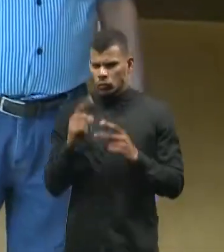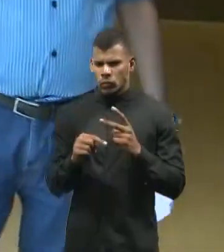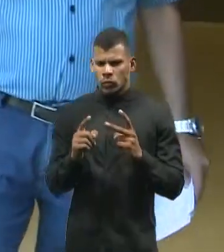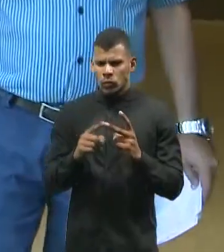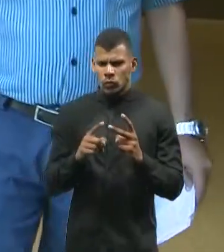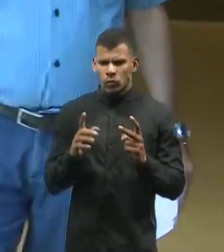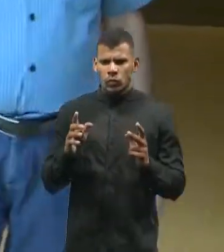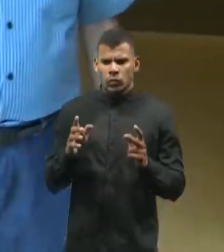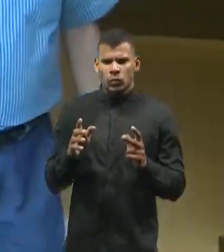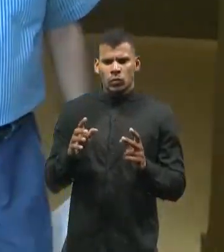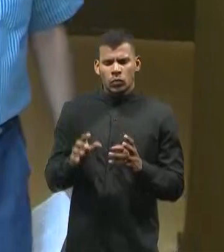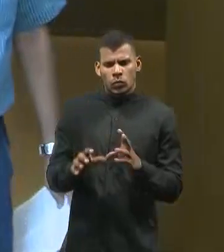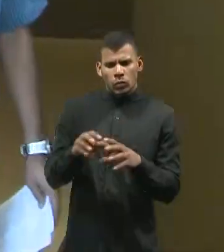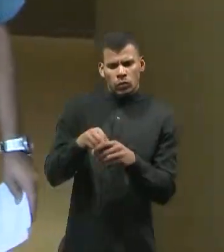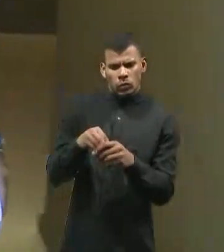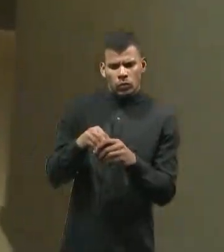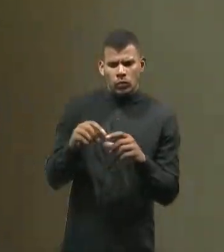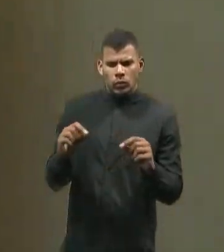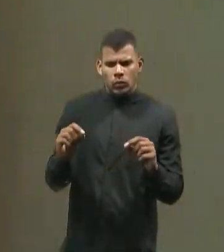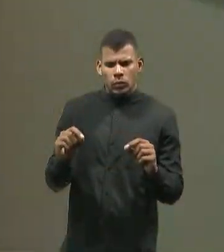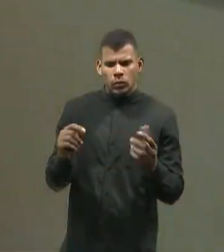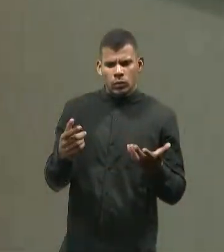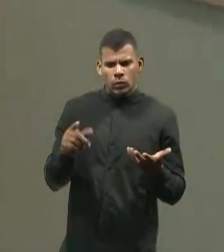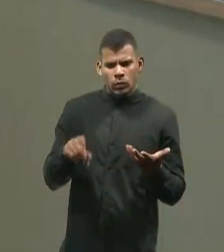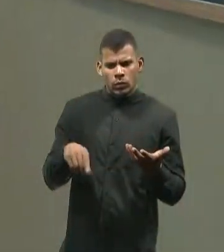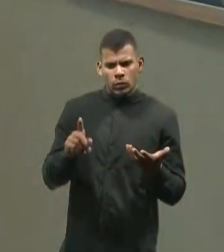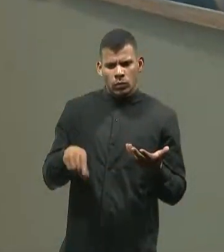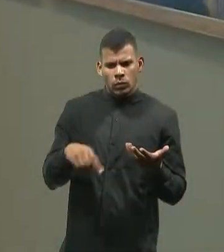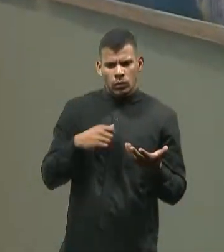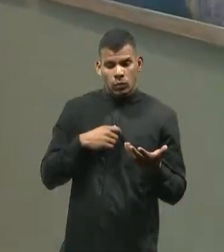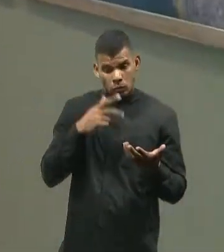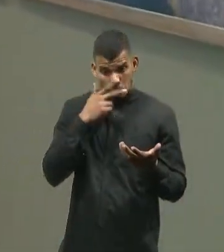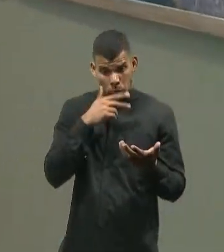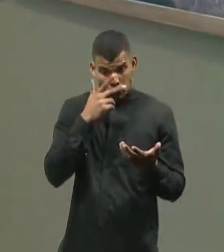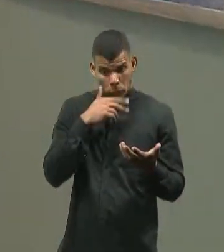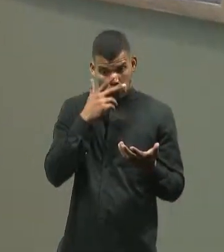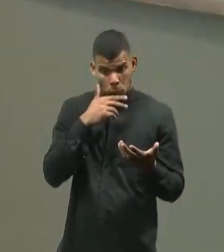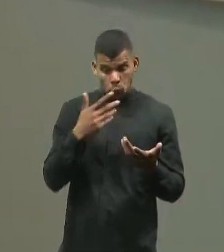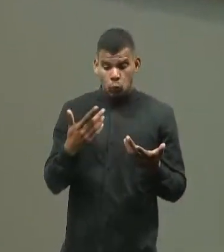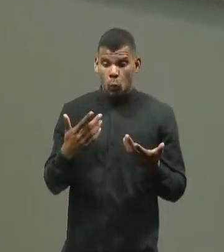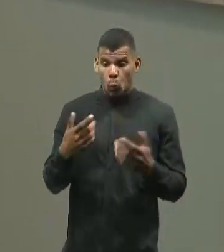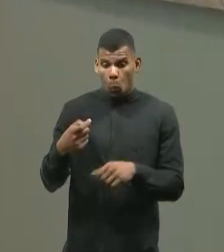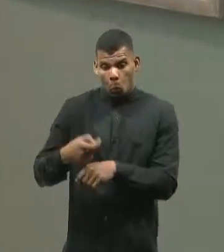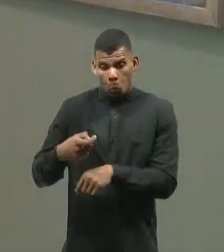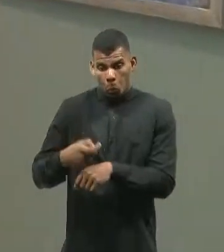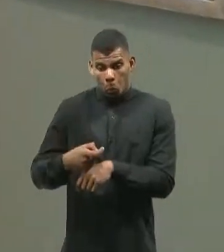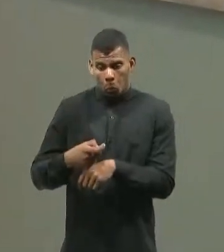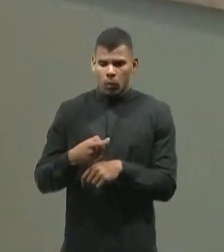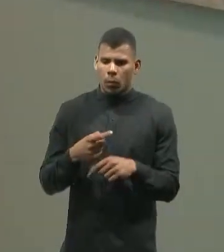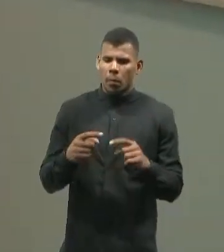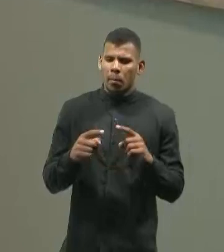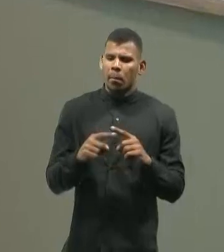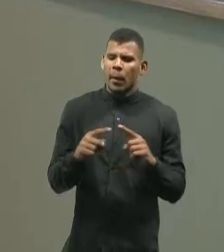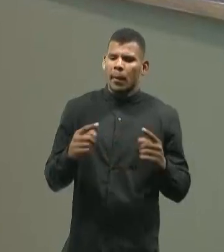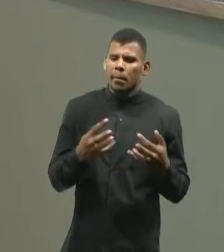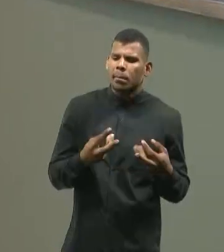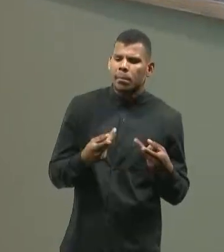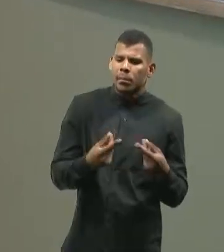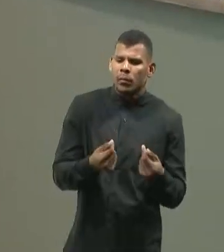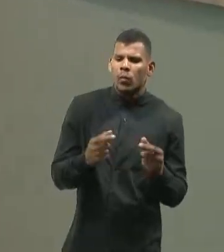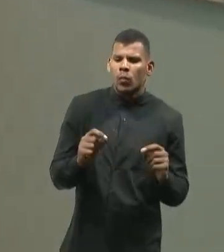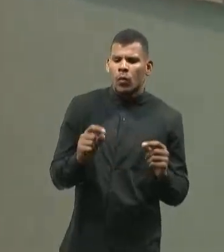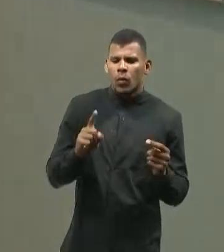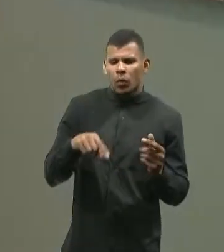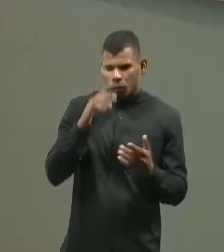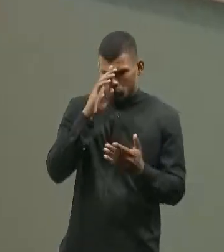caminha dentro dessa coisa grosseira e, ao mesmo tempo, sublime, né, que é a capacidade de acreditar em alguma coisa do ser humano. Então,